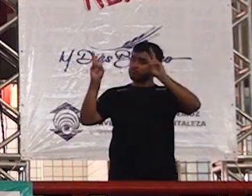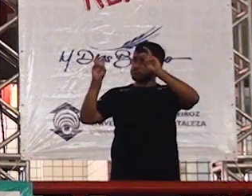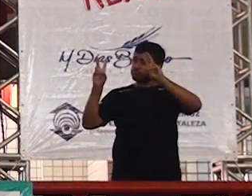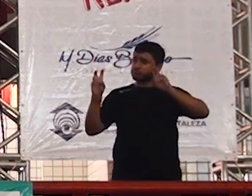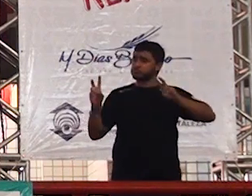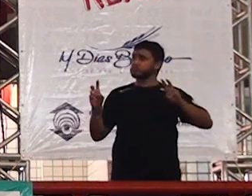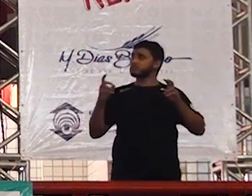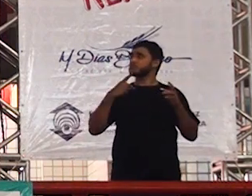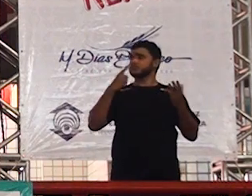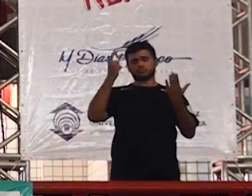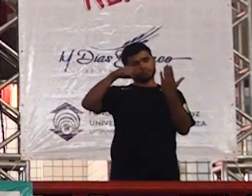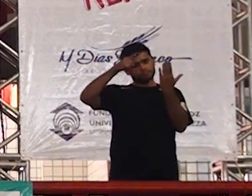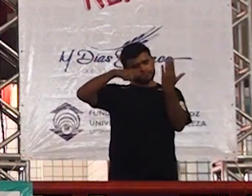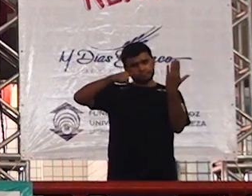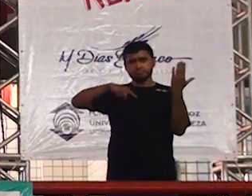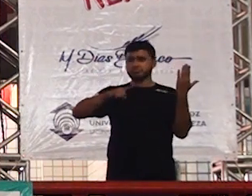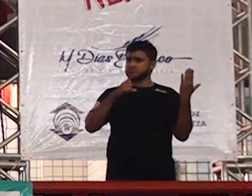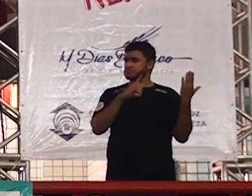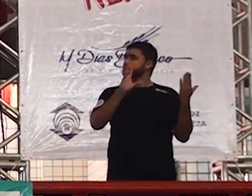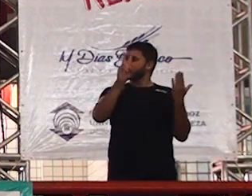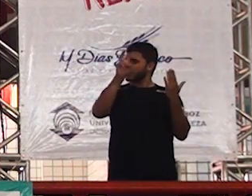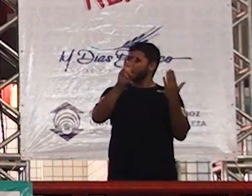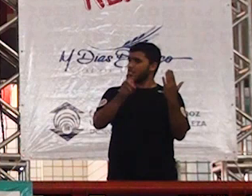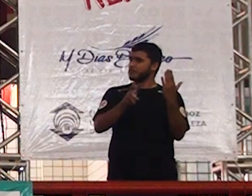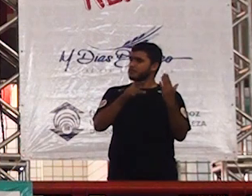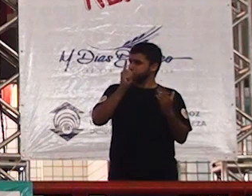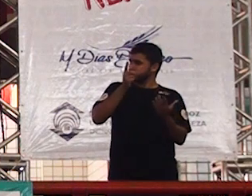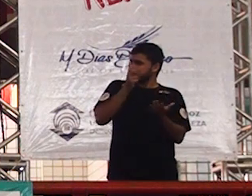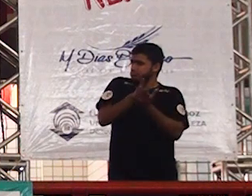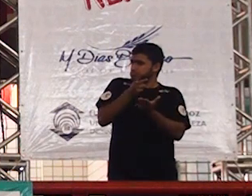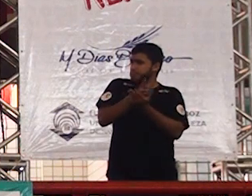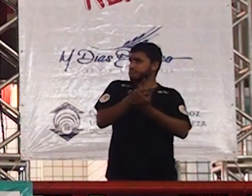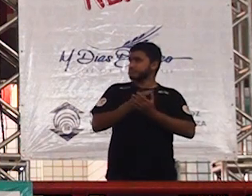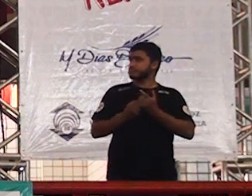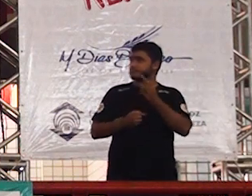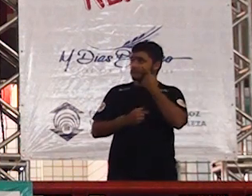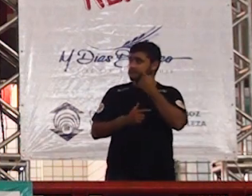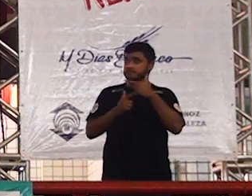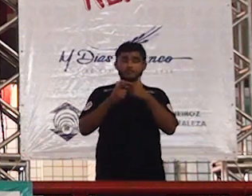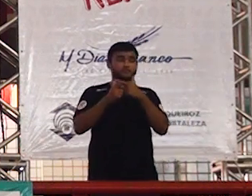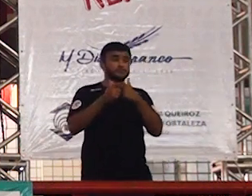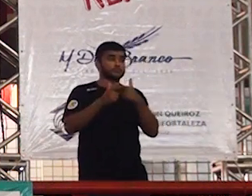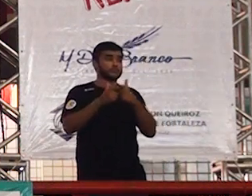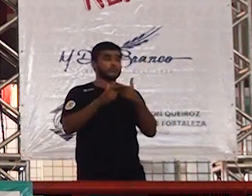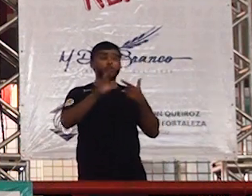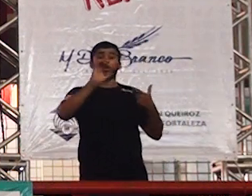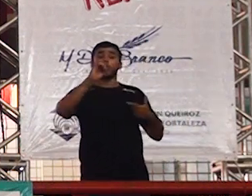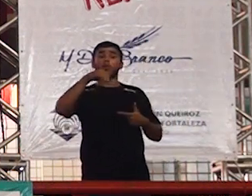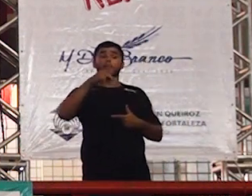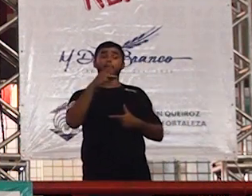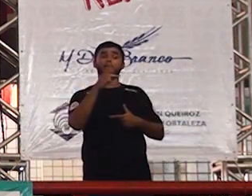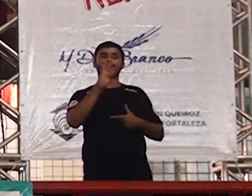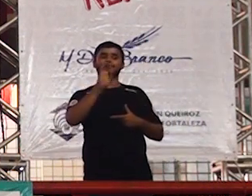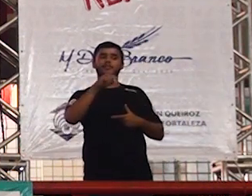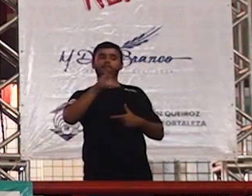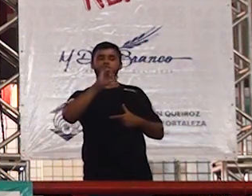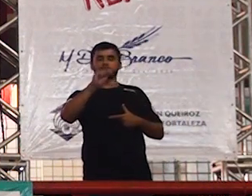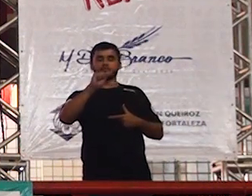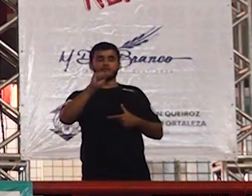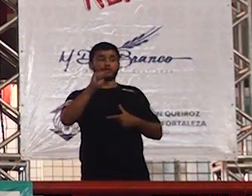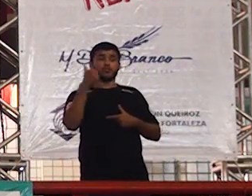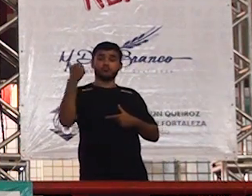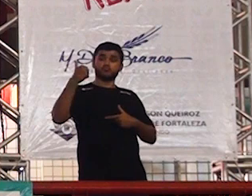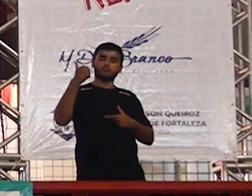tiveram a redação corrigida e não fugiram. Eles estão tendo problemas na competência 1. Uma frase dessa